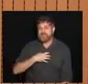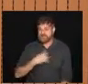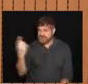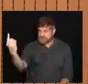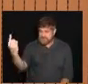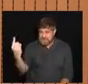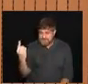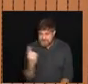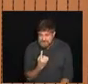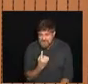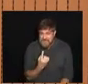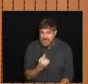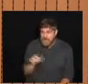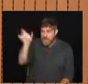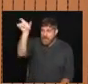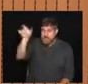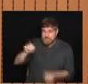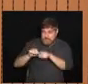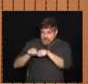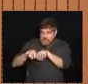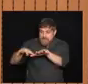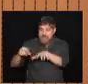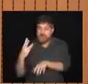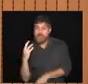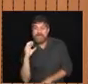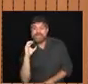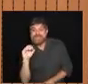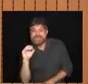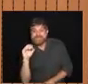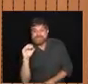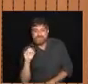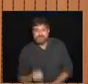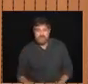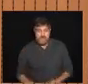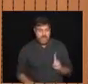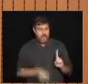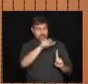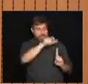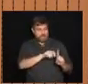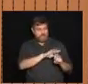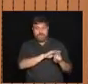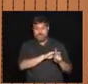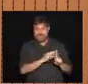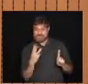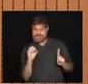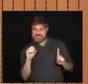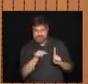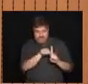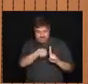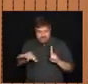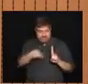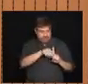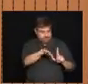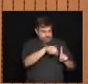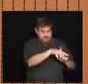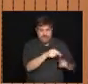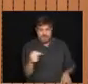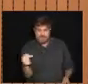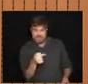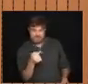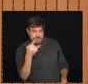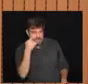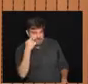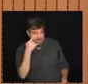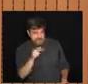um convidado doente infectou 30 pessoas. Então, quando a gente faz essa cadeia de transmissão, que uma pessoa